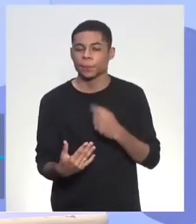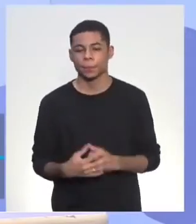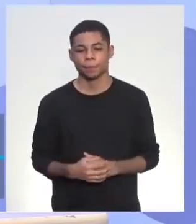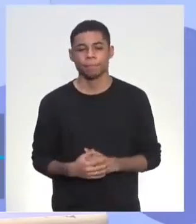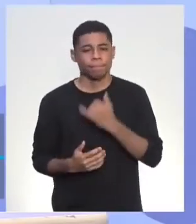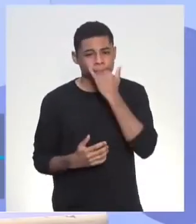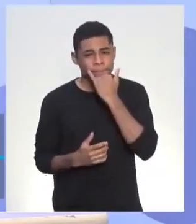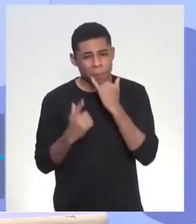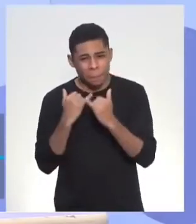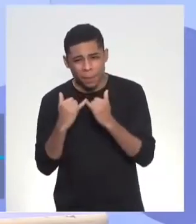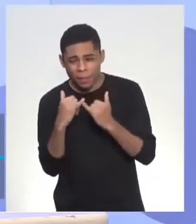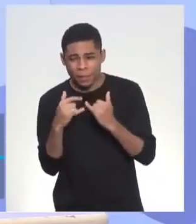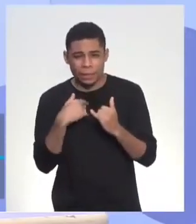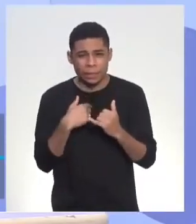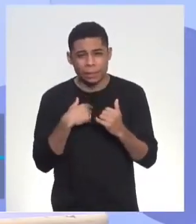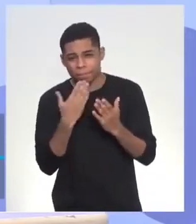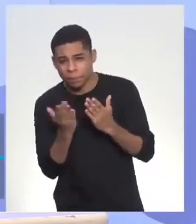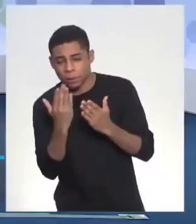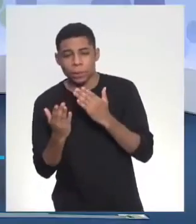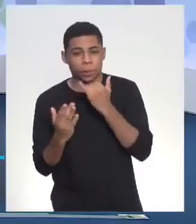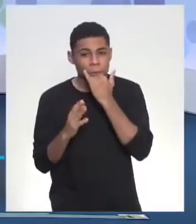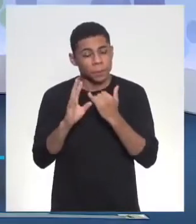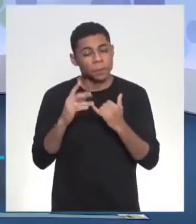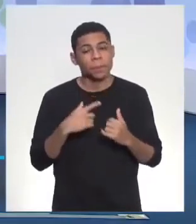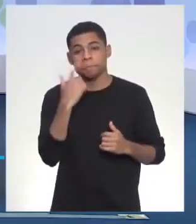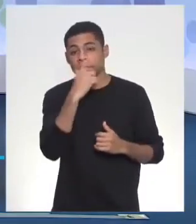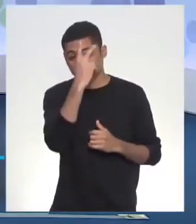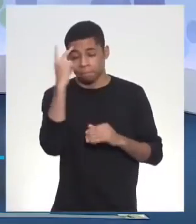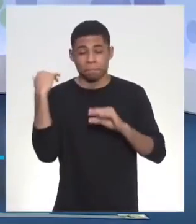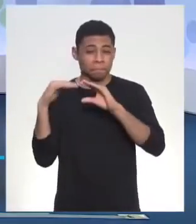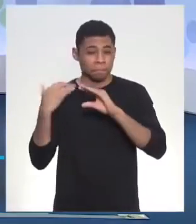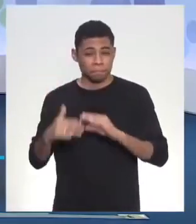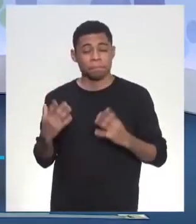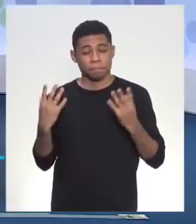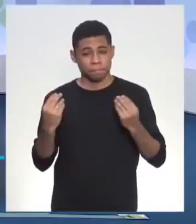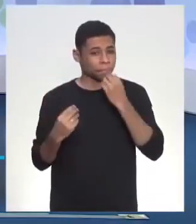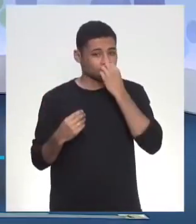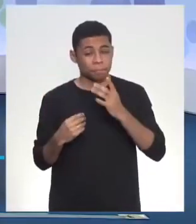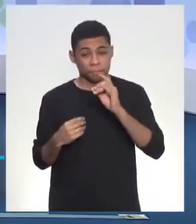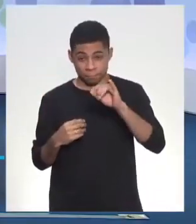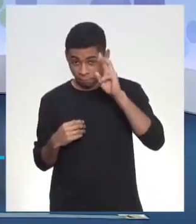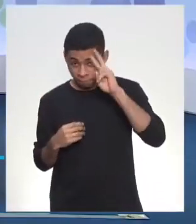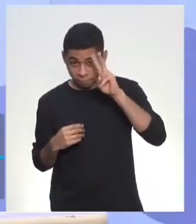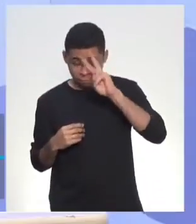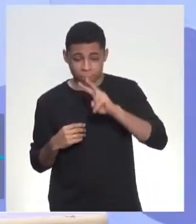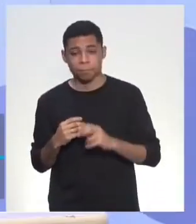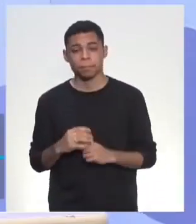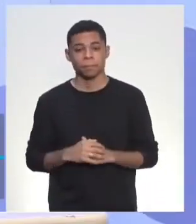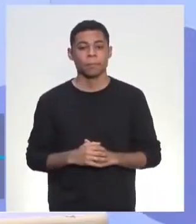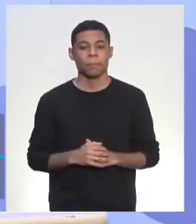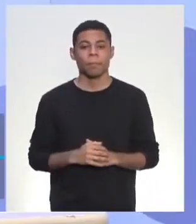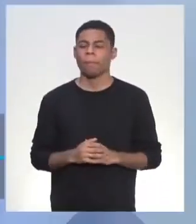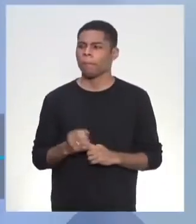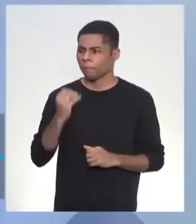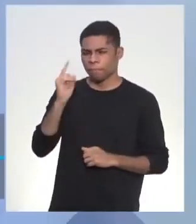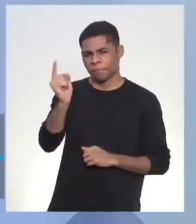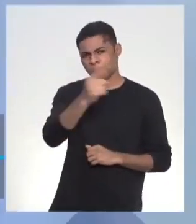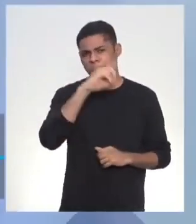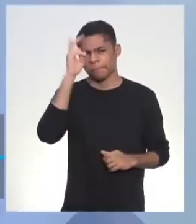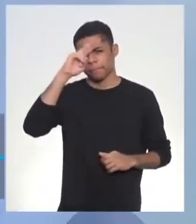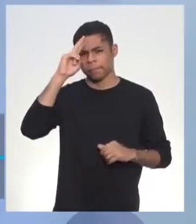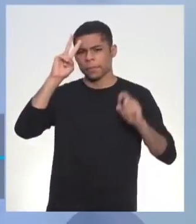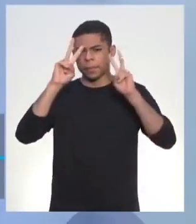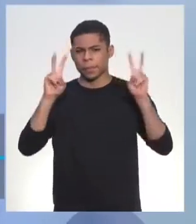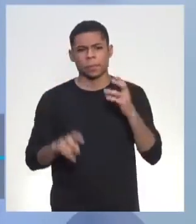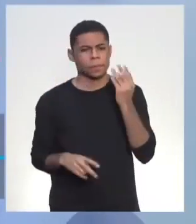da resposta aqui. Então, olha, muitas contribuições né, relacionadas aí, se você lembra. Então, eles lembram bastante o assunto,